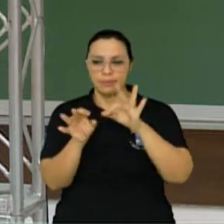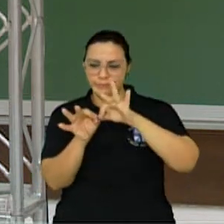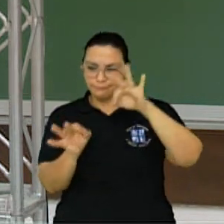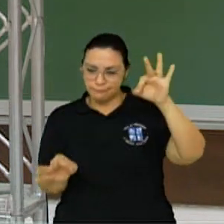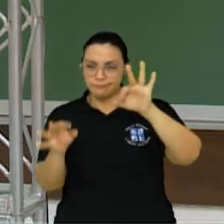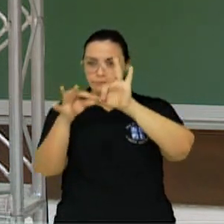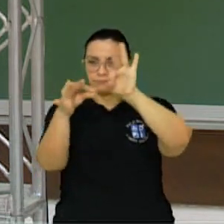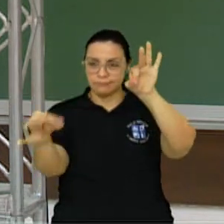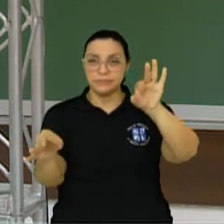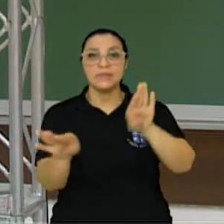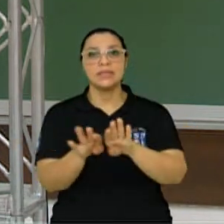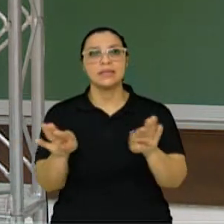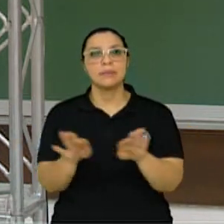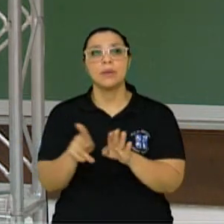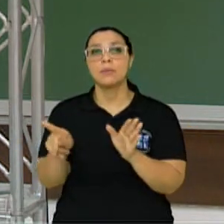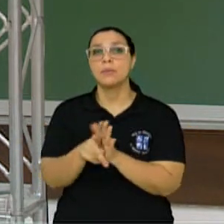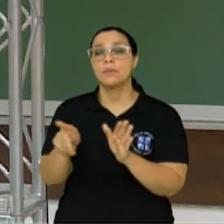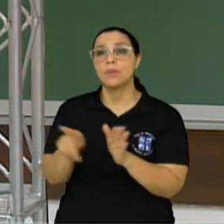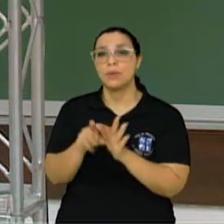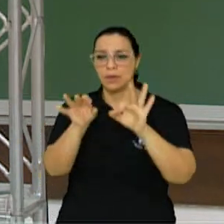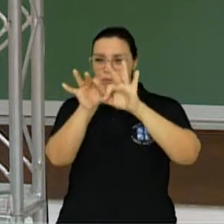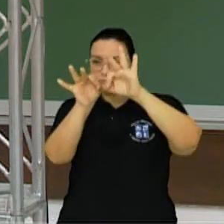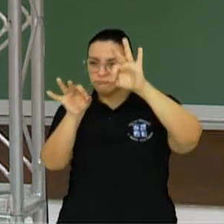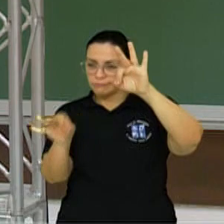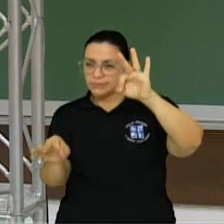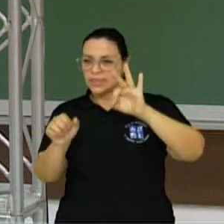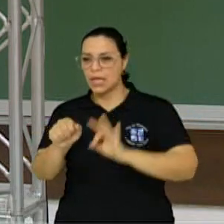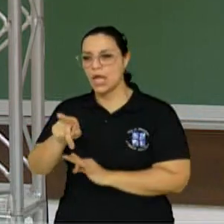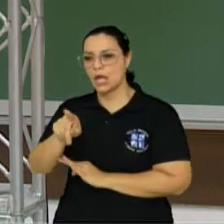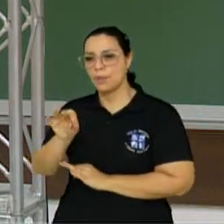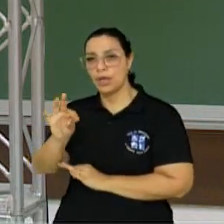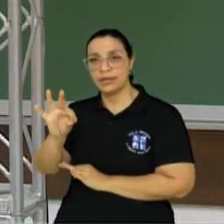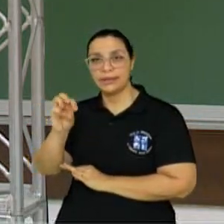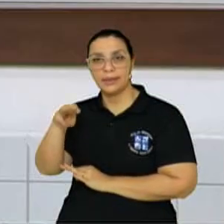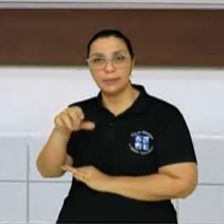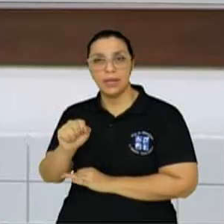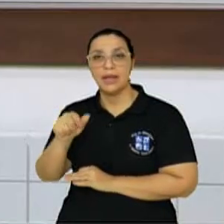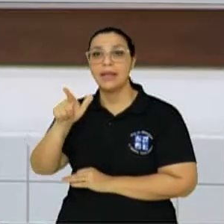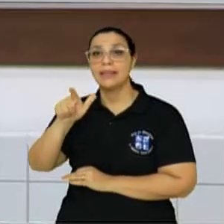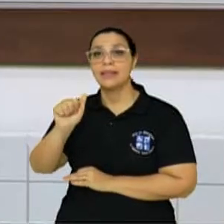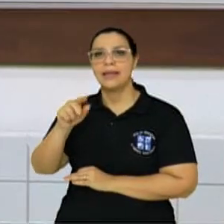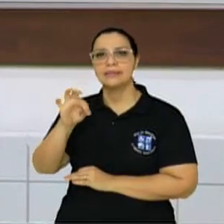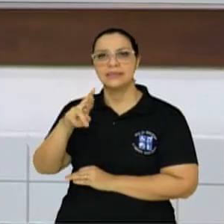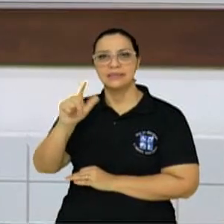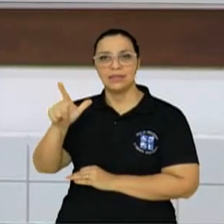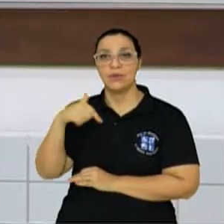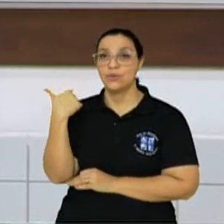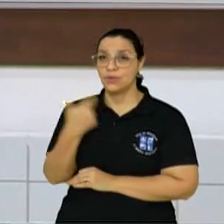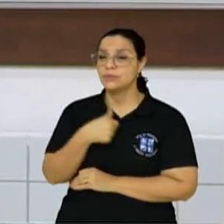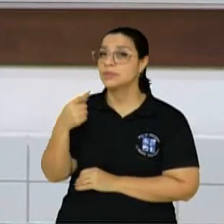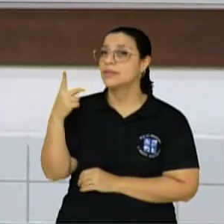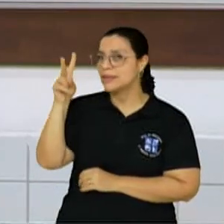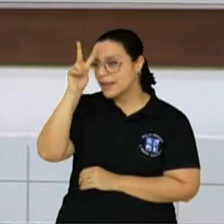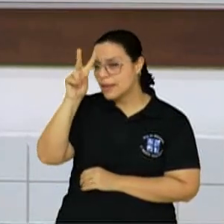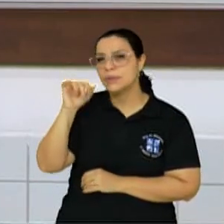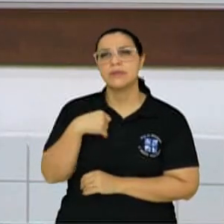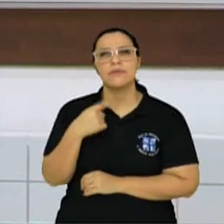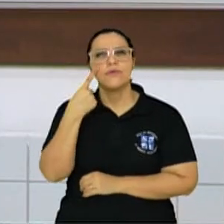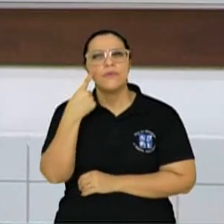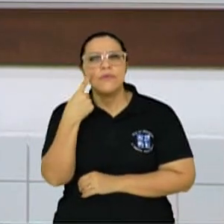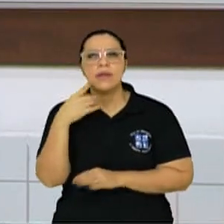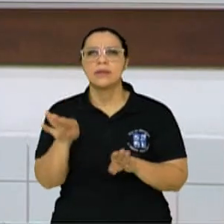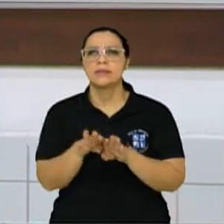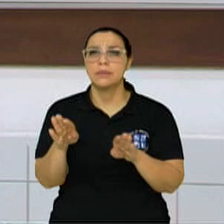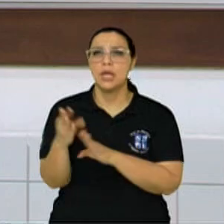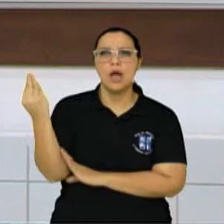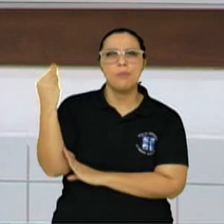tenho também a apótema da pirâmide, que nós chamamos de apótema lateral. Então lembre-se que se aparecer, eu quis deixar